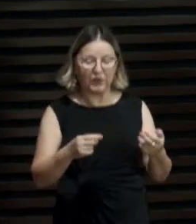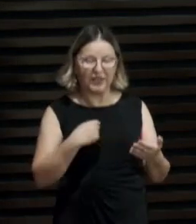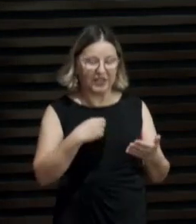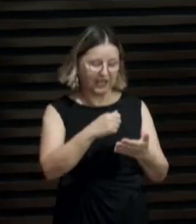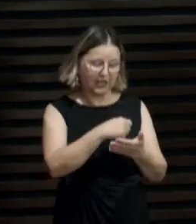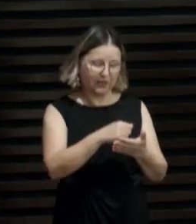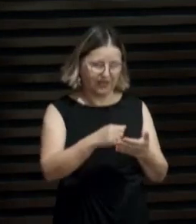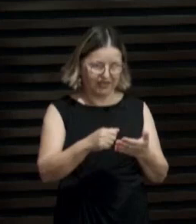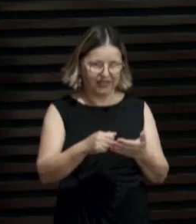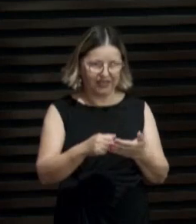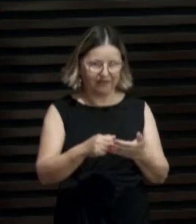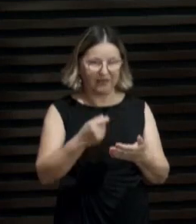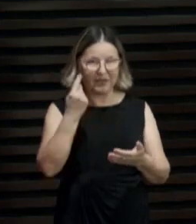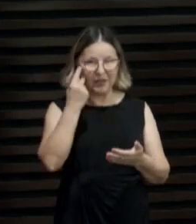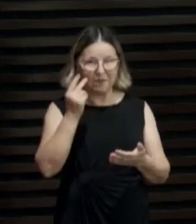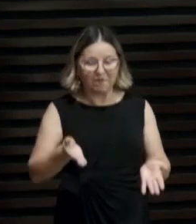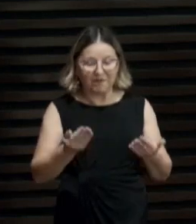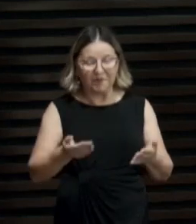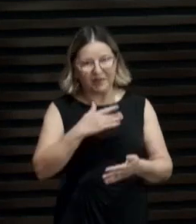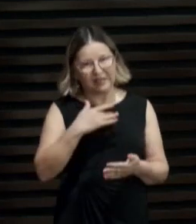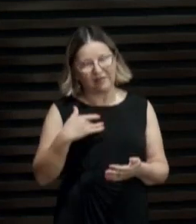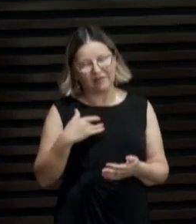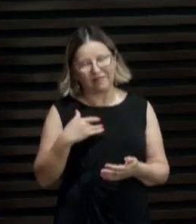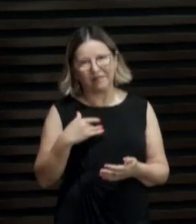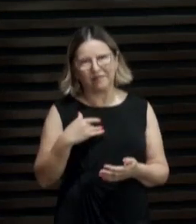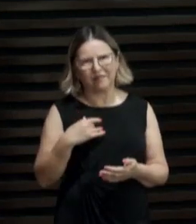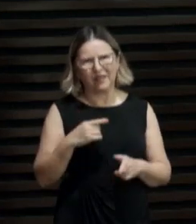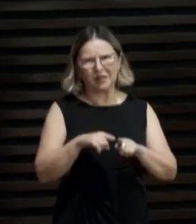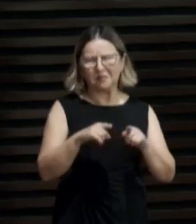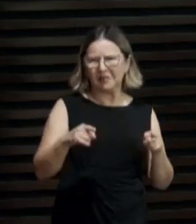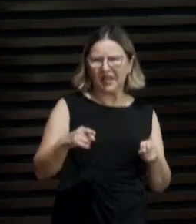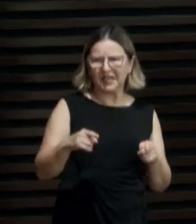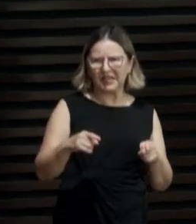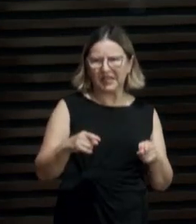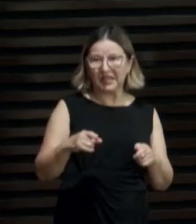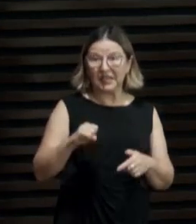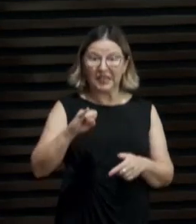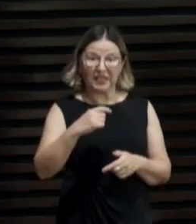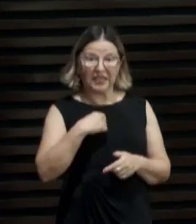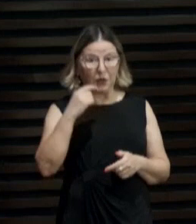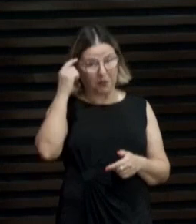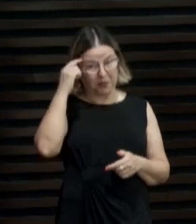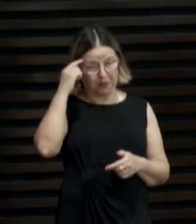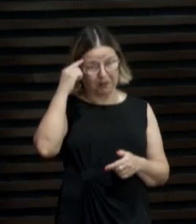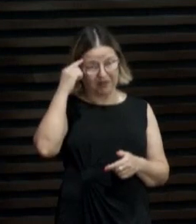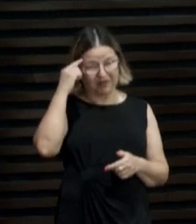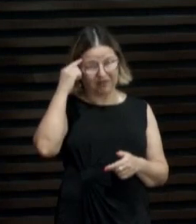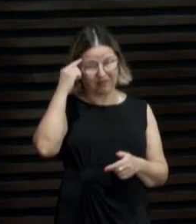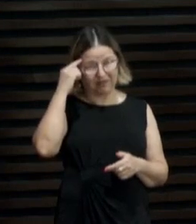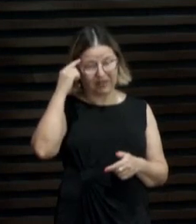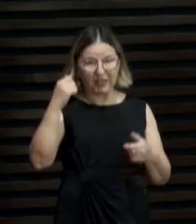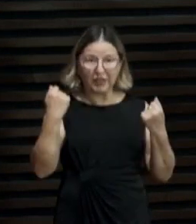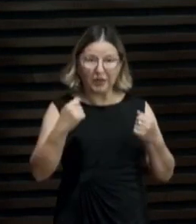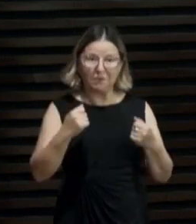entendia isso, eu falava assim, como que eu vou colocar uma hipótese e eu mesmo tenho que provar que essa hipótese não é válida?